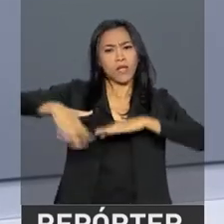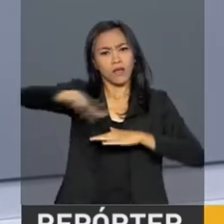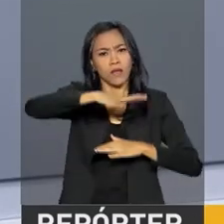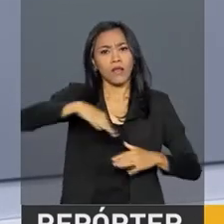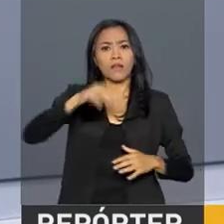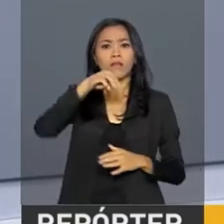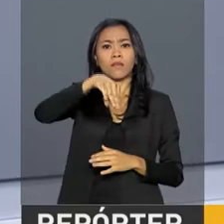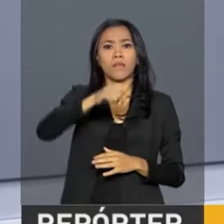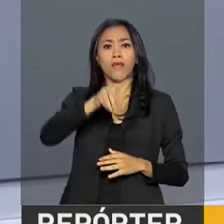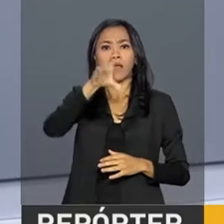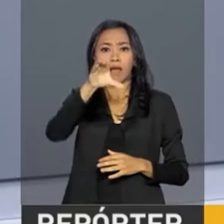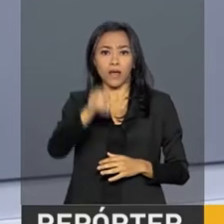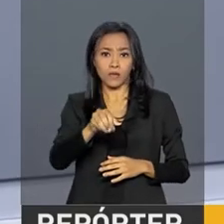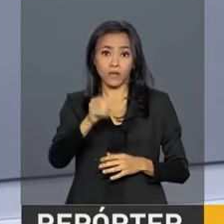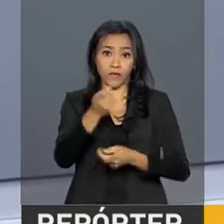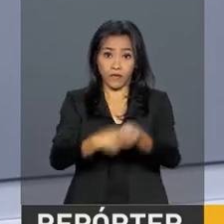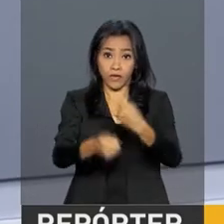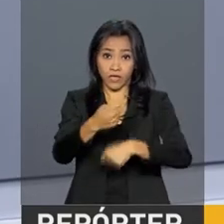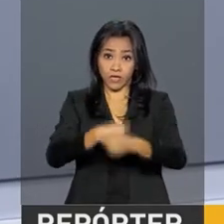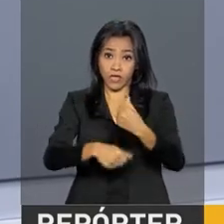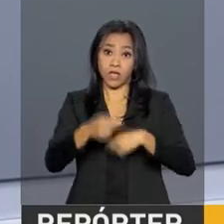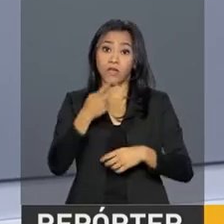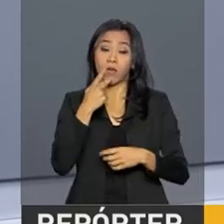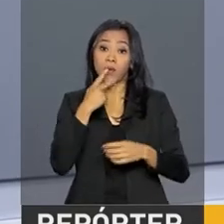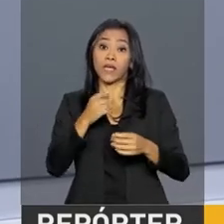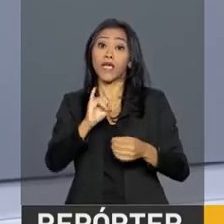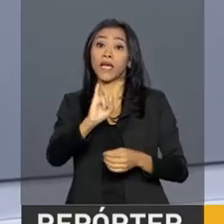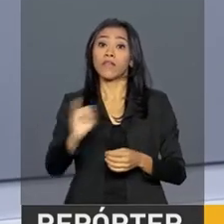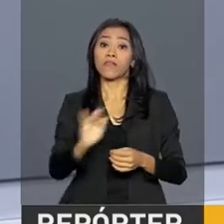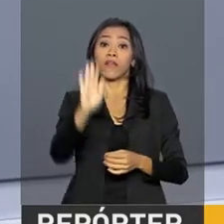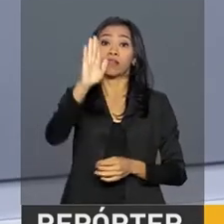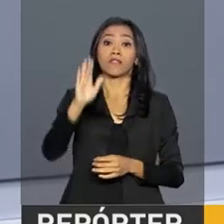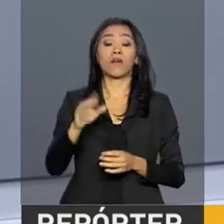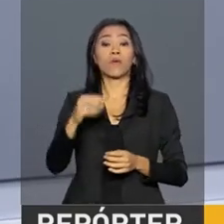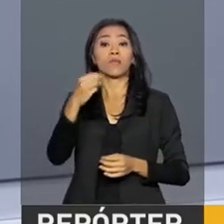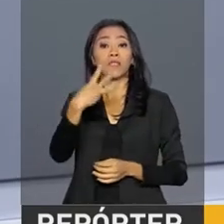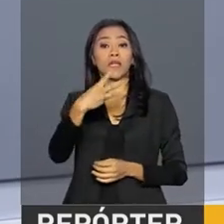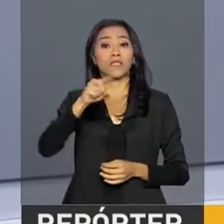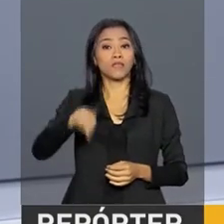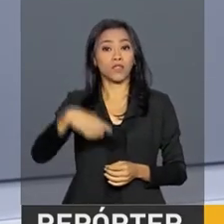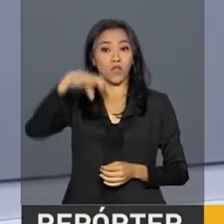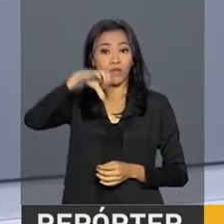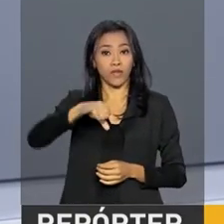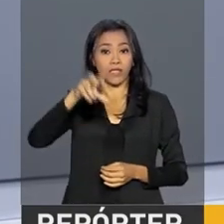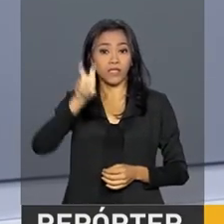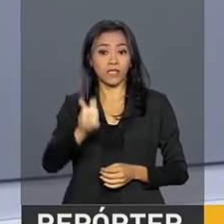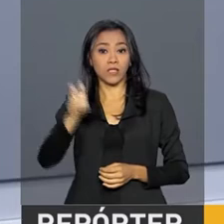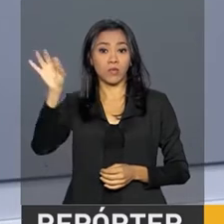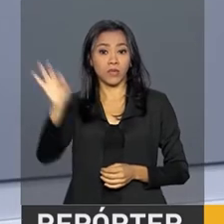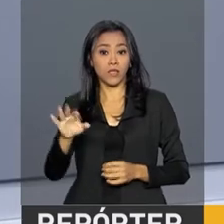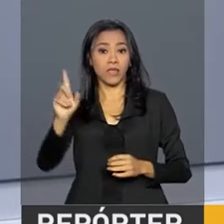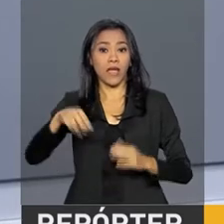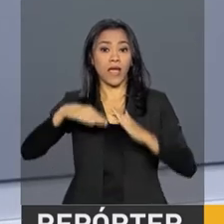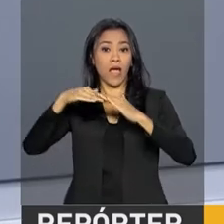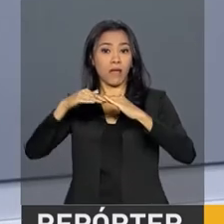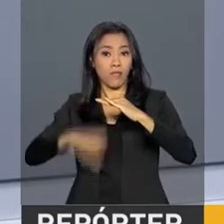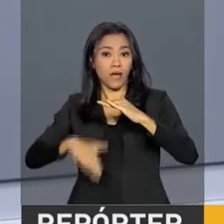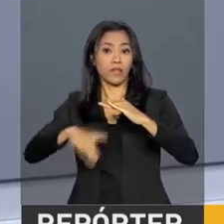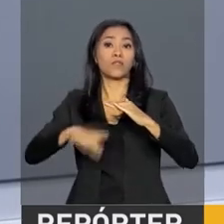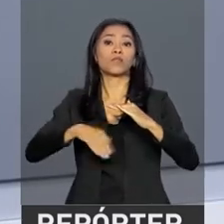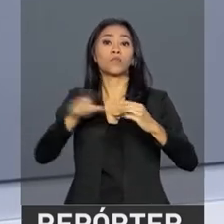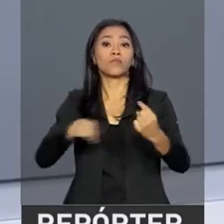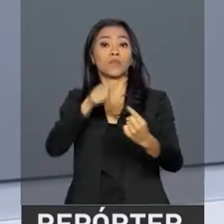a expectativa de inflação para este ano em 3,95 por cento abaixo do centro da meta estabelecida pelo governo